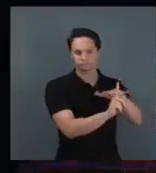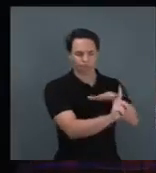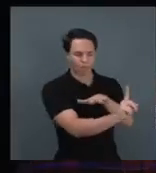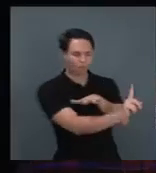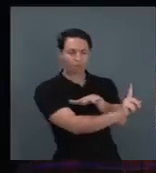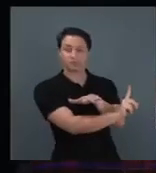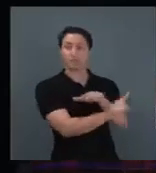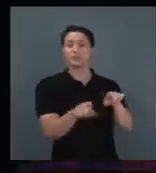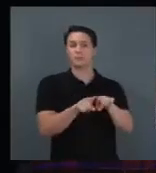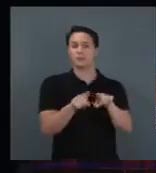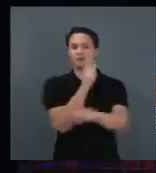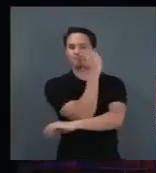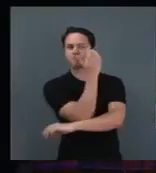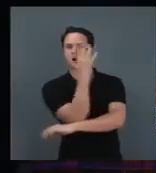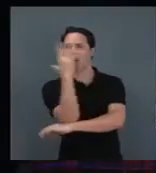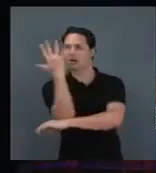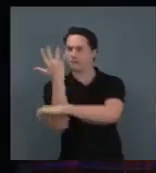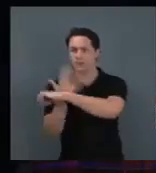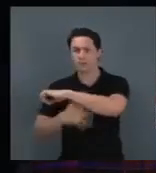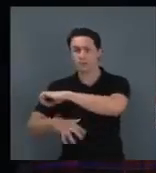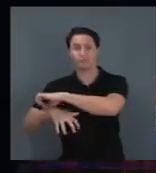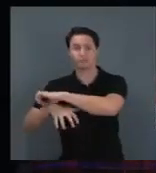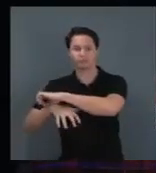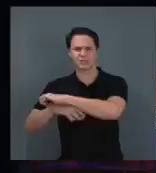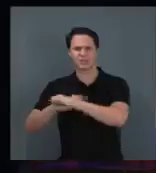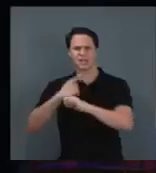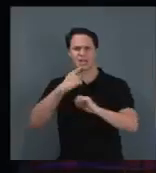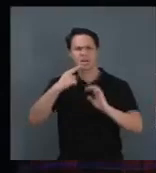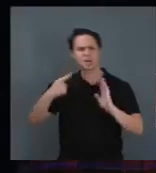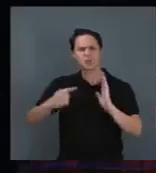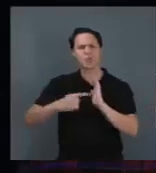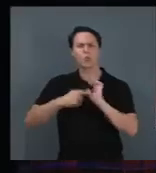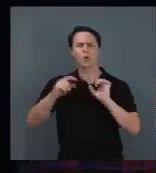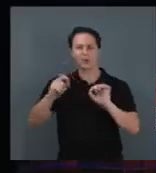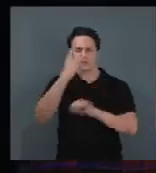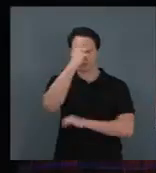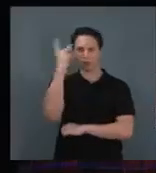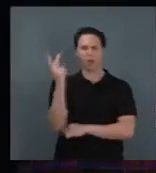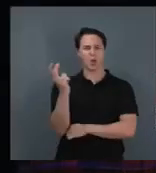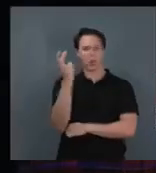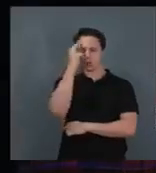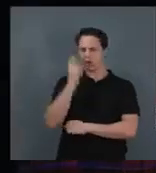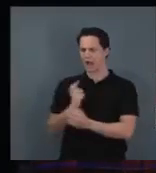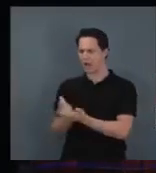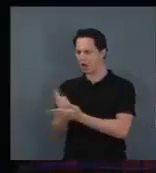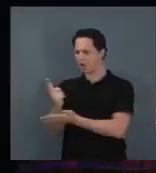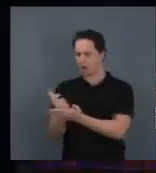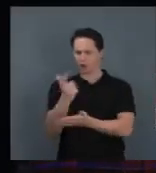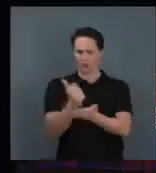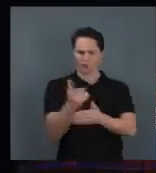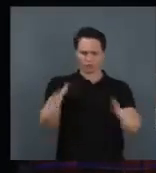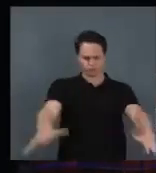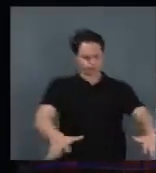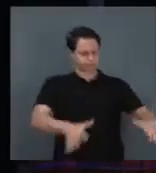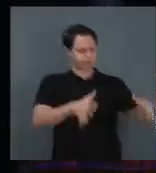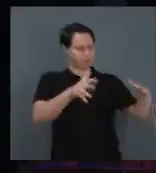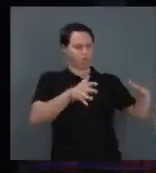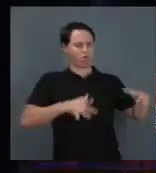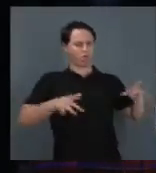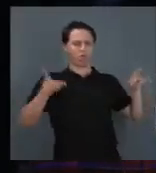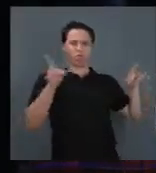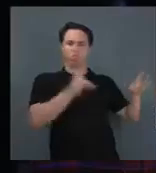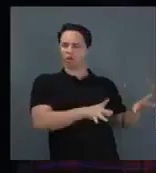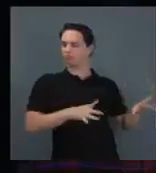meio ambiente. Ele denunciou a cultura do desperdício e do descarte, onde os pobres,